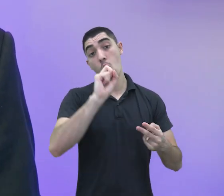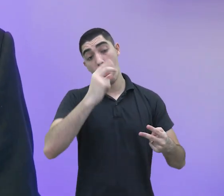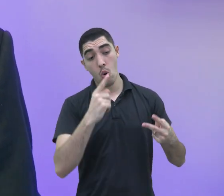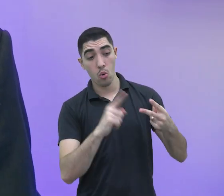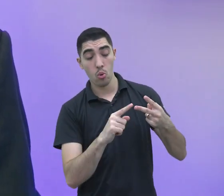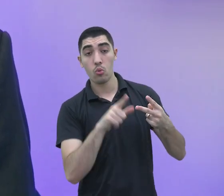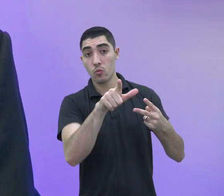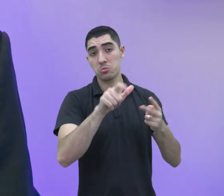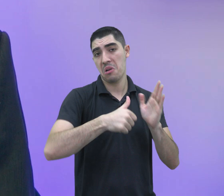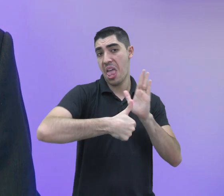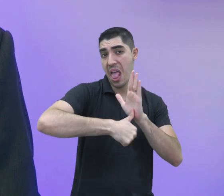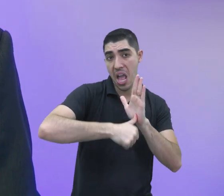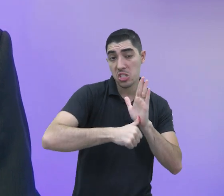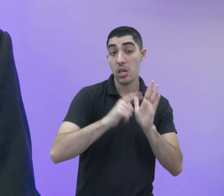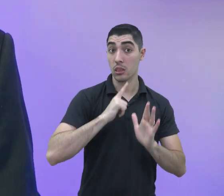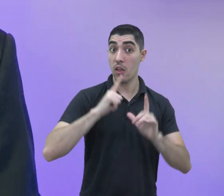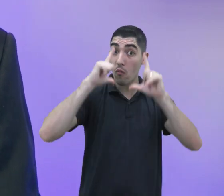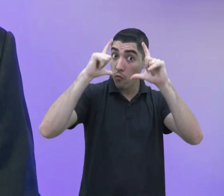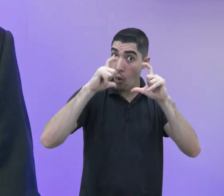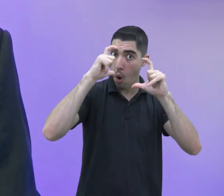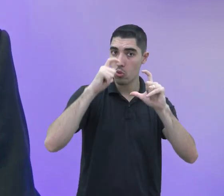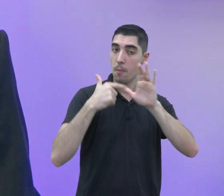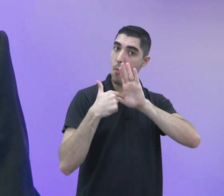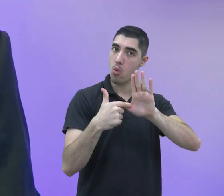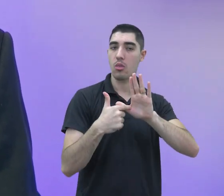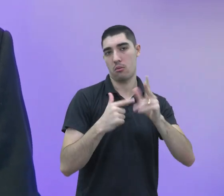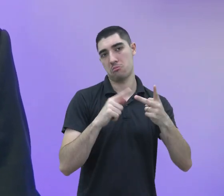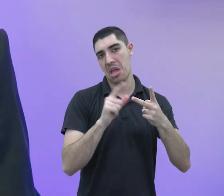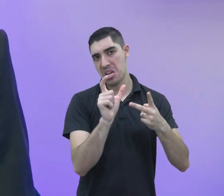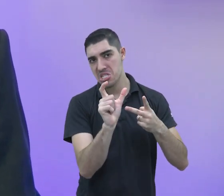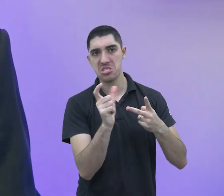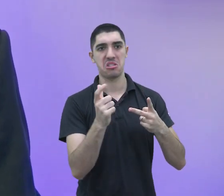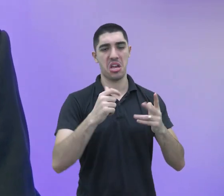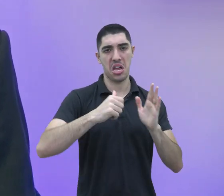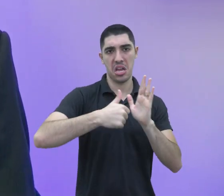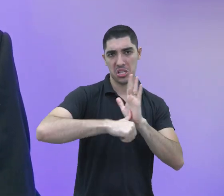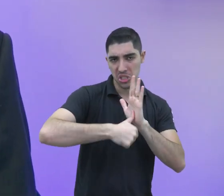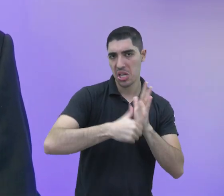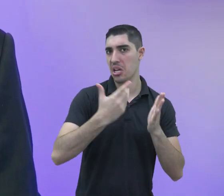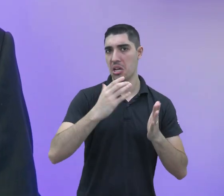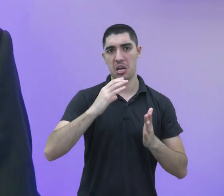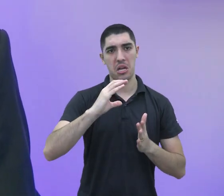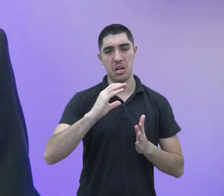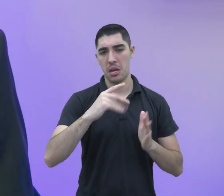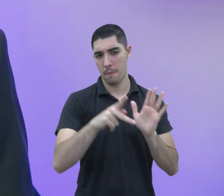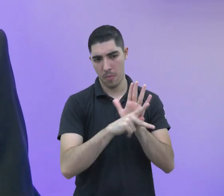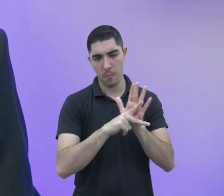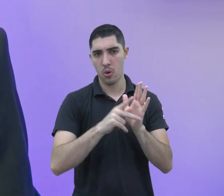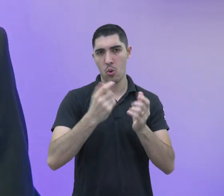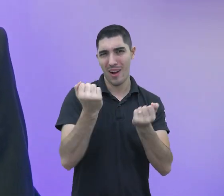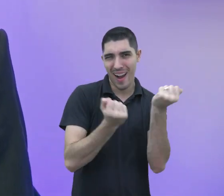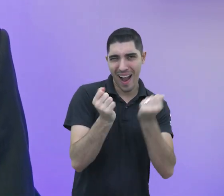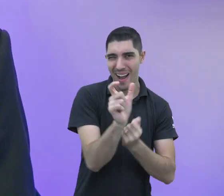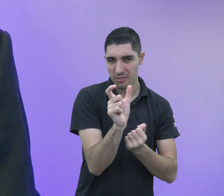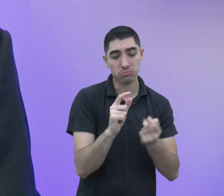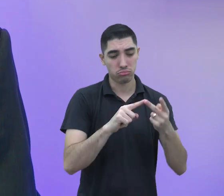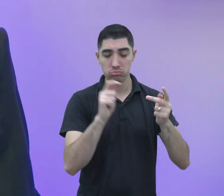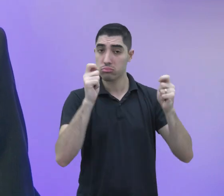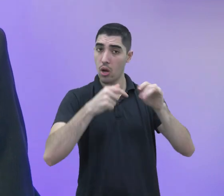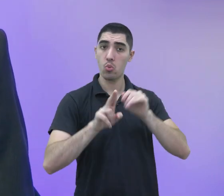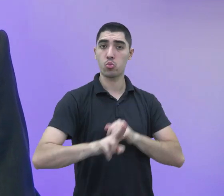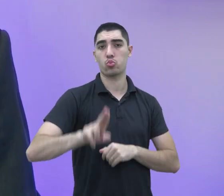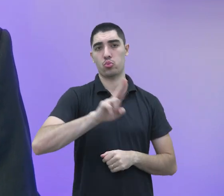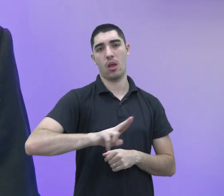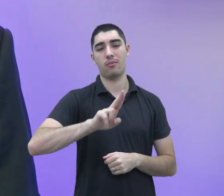um documento de identificação com foto. Dessas duas maneiras ele consegue. Inclusive esse ano, 2024, no estado de São